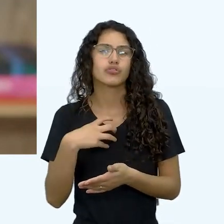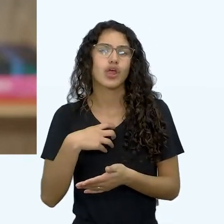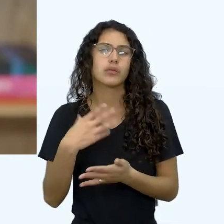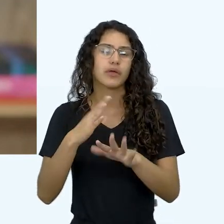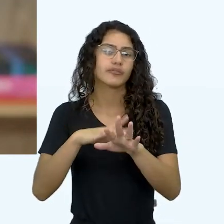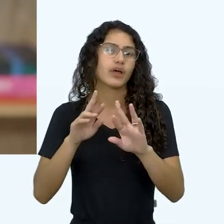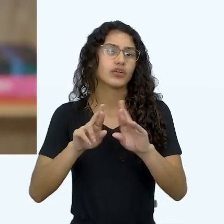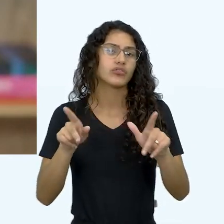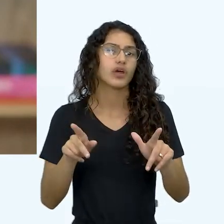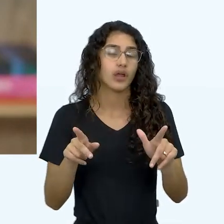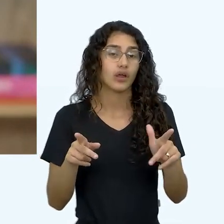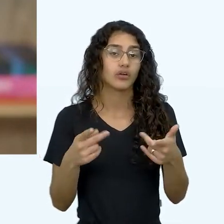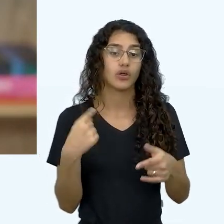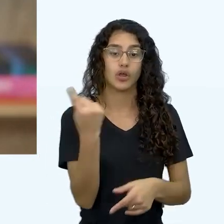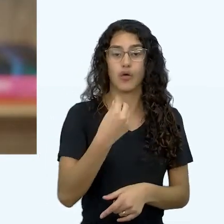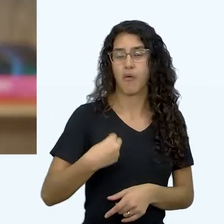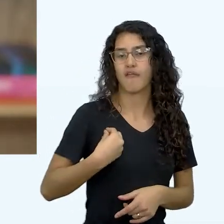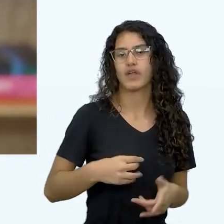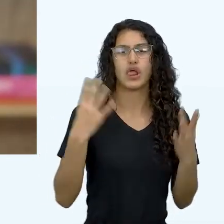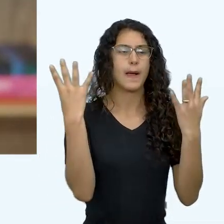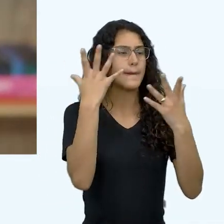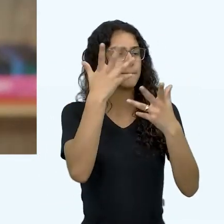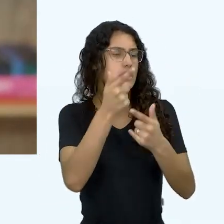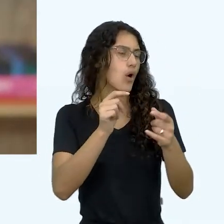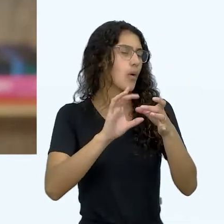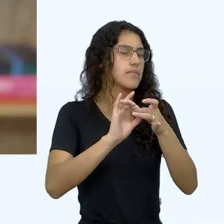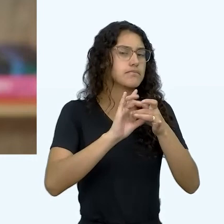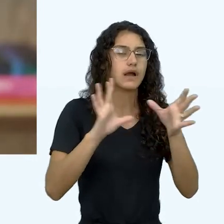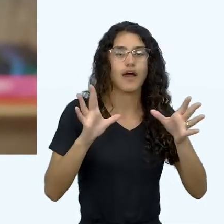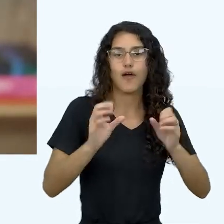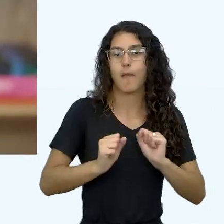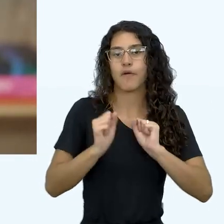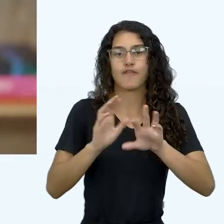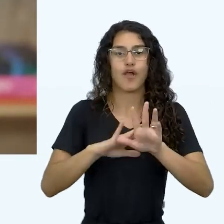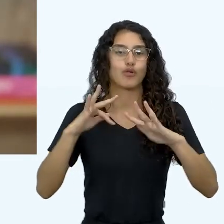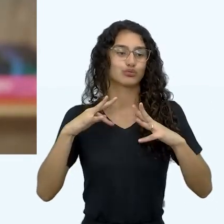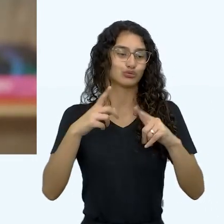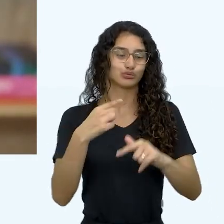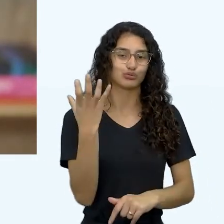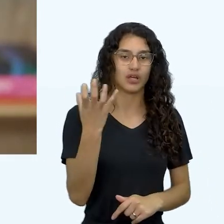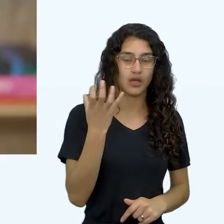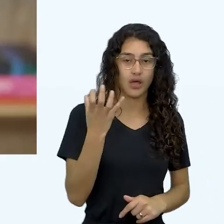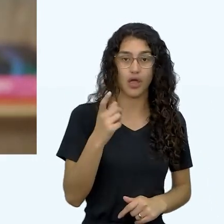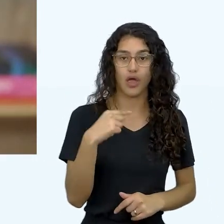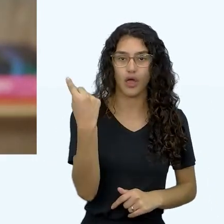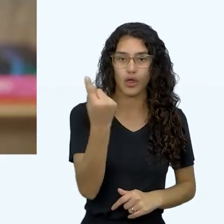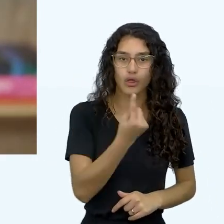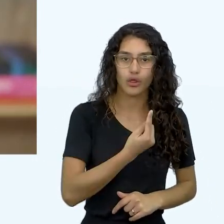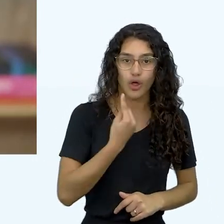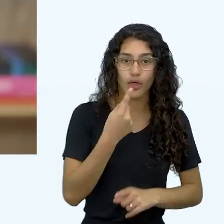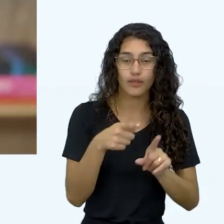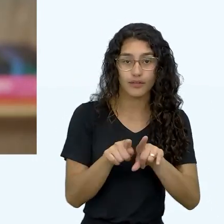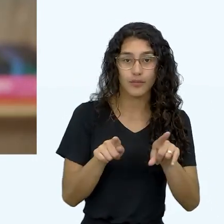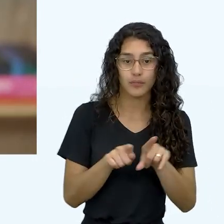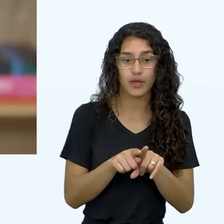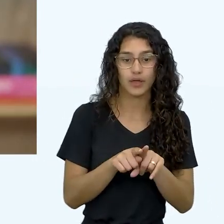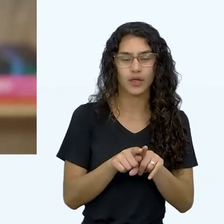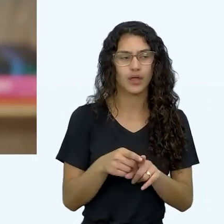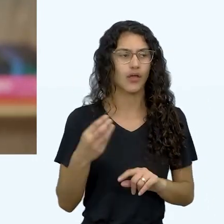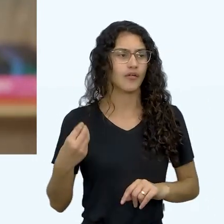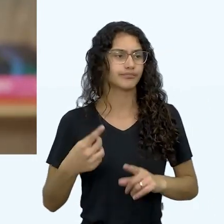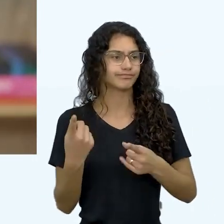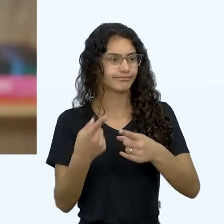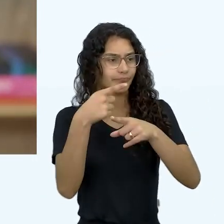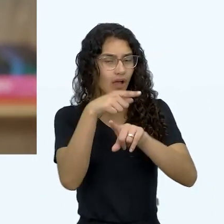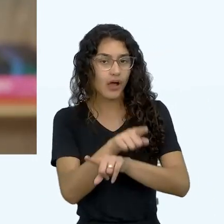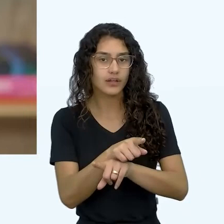quer colher uma vida bela e livre, podendo fazer tudo o que a gente quiser na vida, a gente, se viver isso antes de